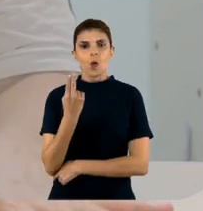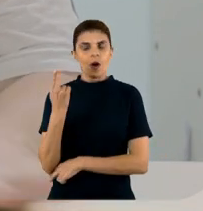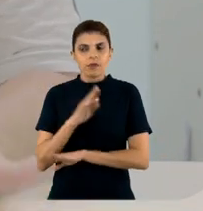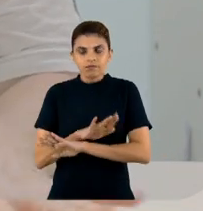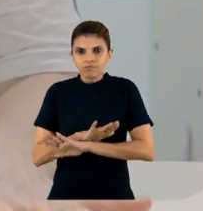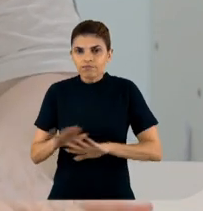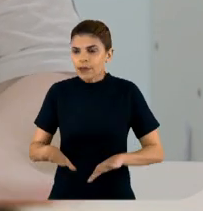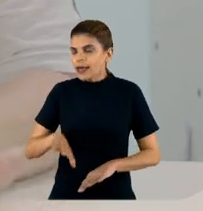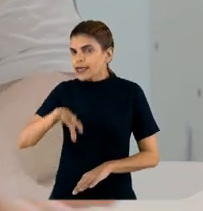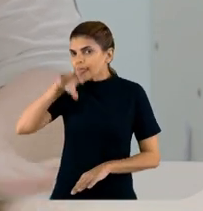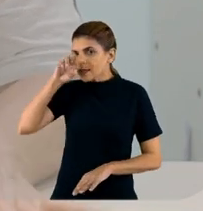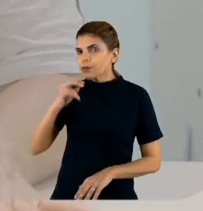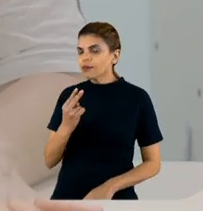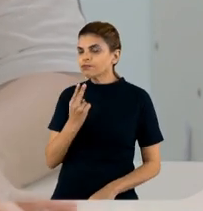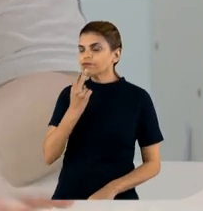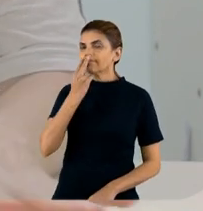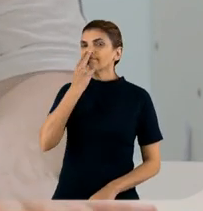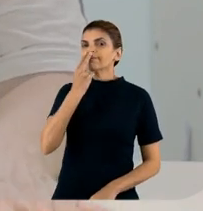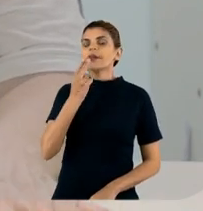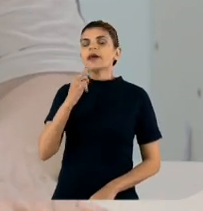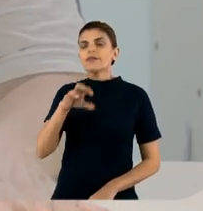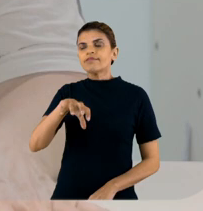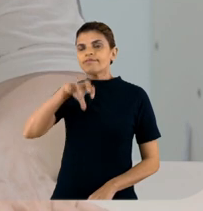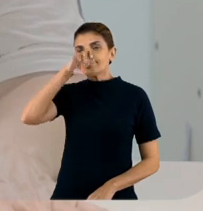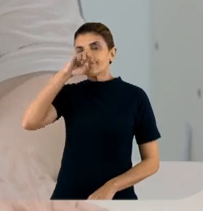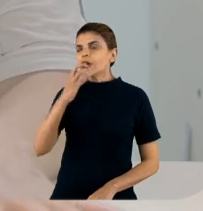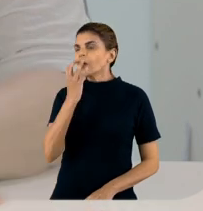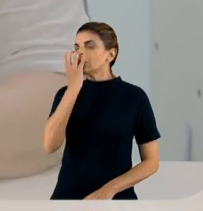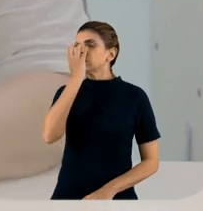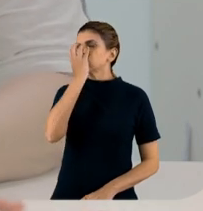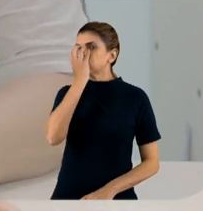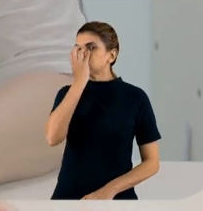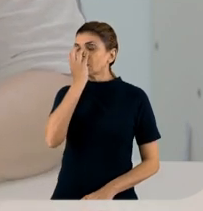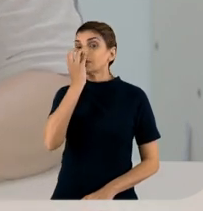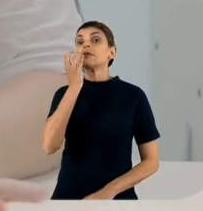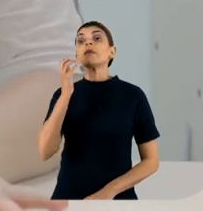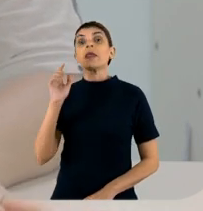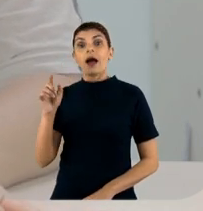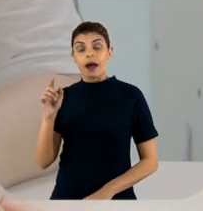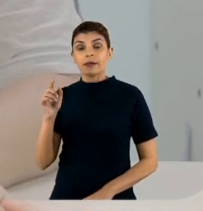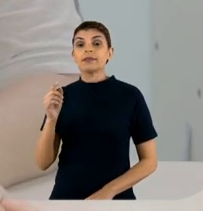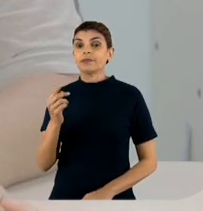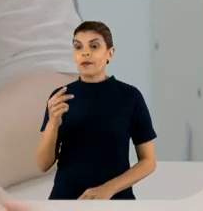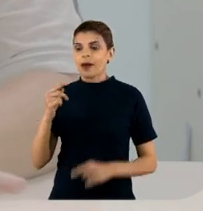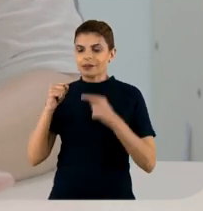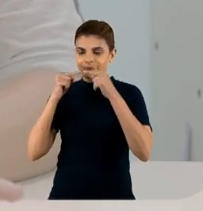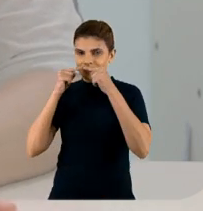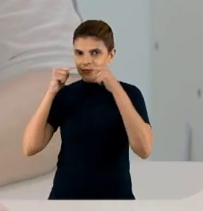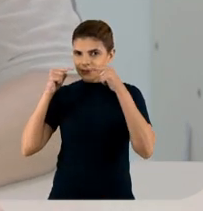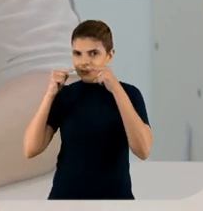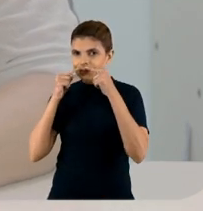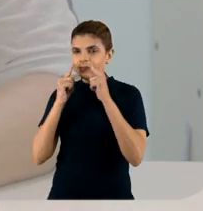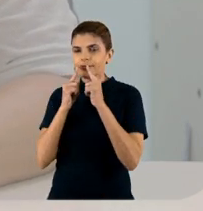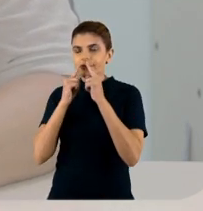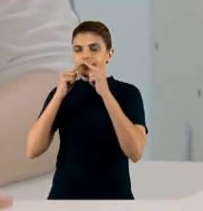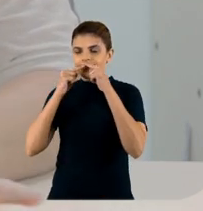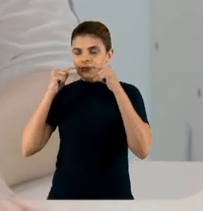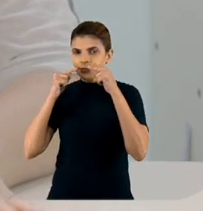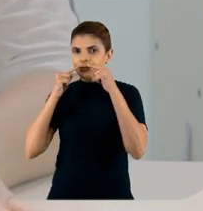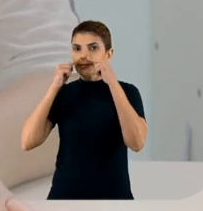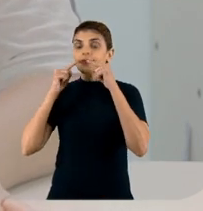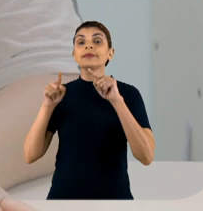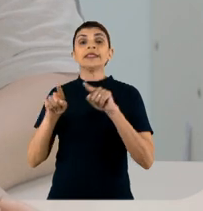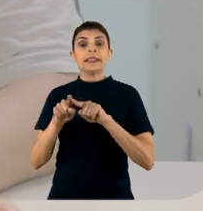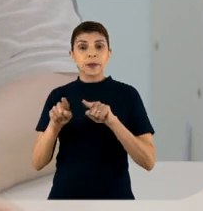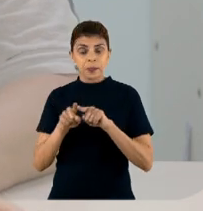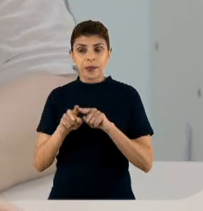ficar respirando só com essas ajudas de métodos não invasivos eu não mencionei além do catéter de al fluxo a própria ventilação não